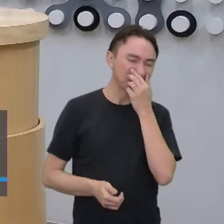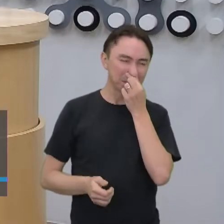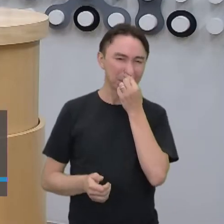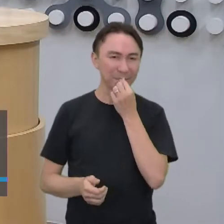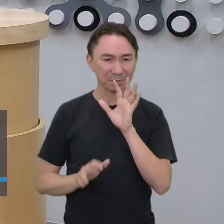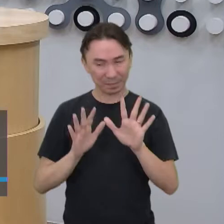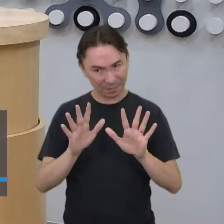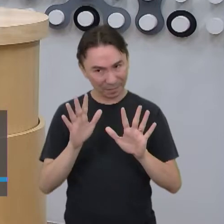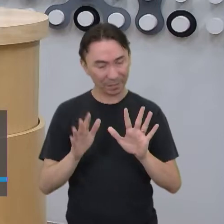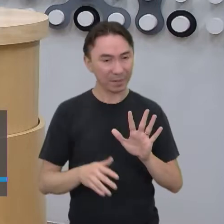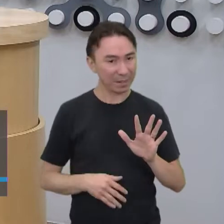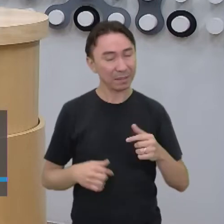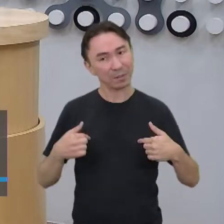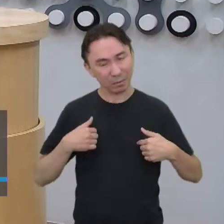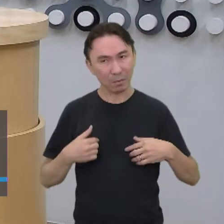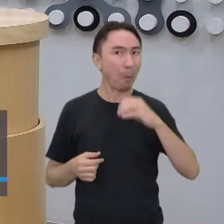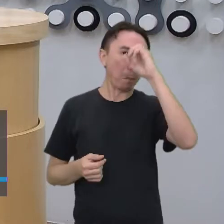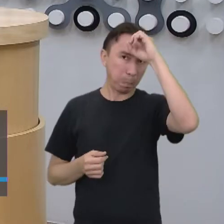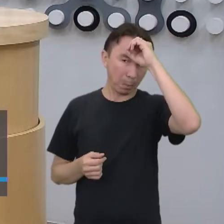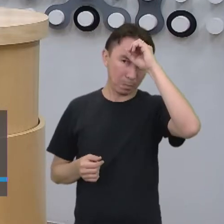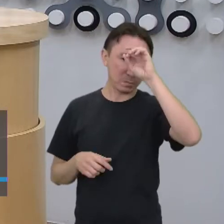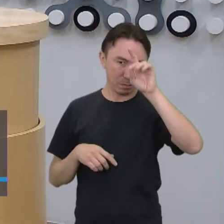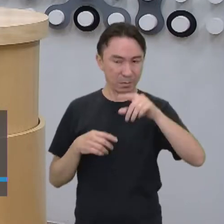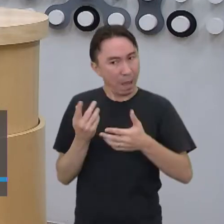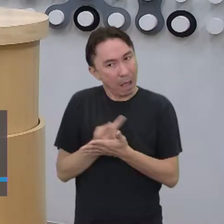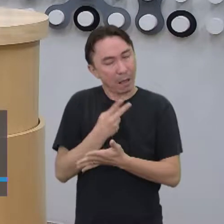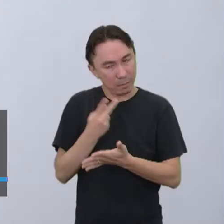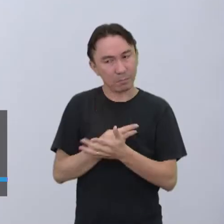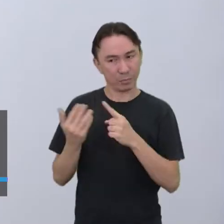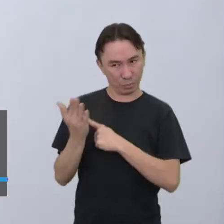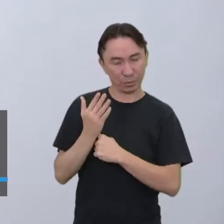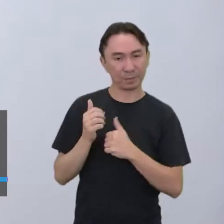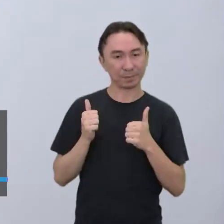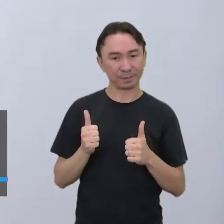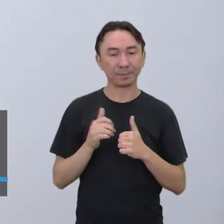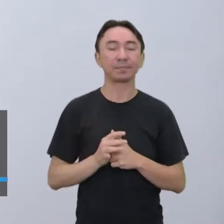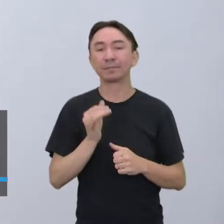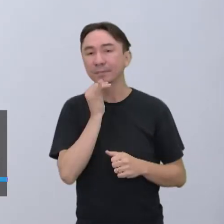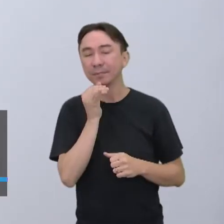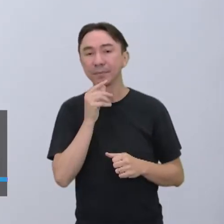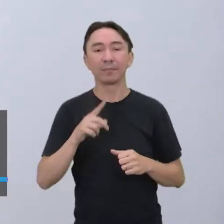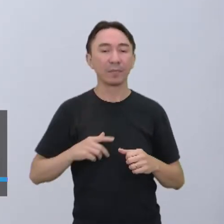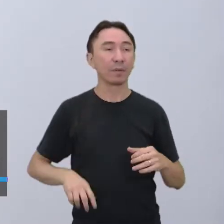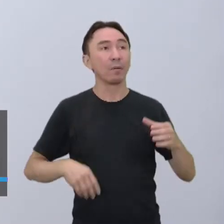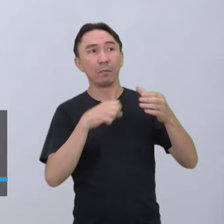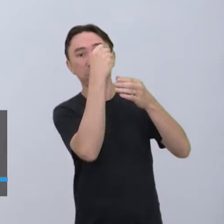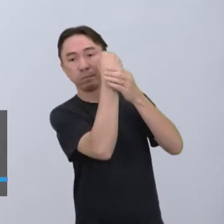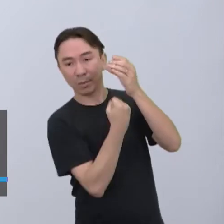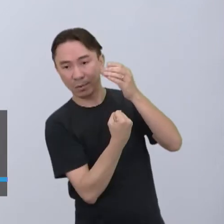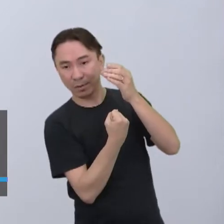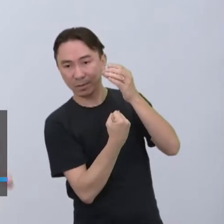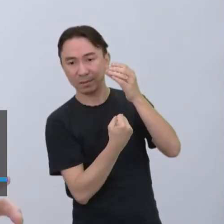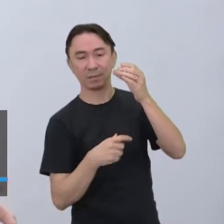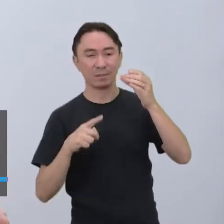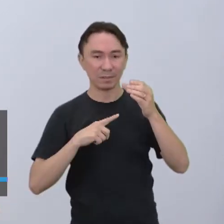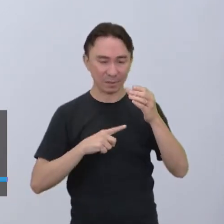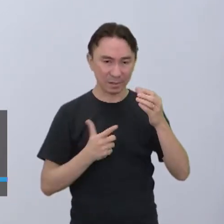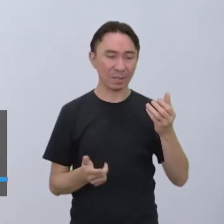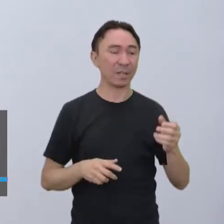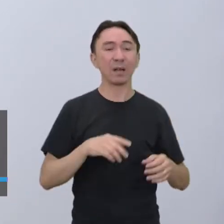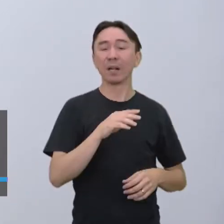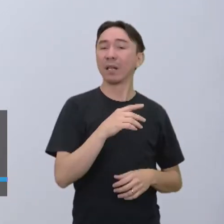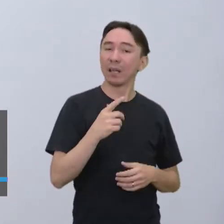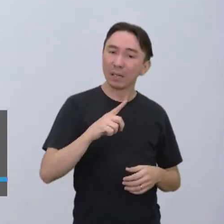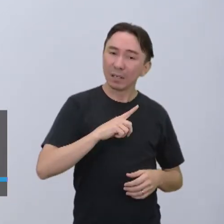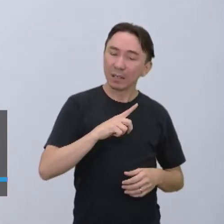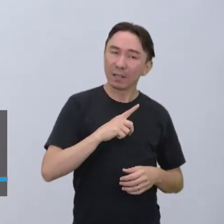me corrija, porque assim, eu sou leigo no assunto, tá? Quando eu vejo o basquete, por exemplo, o basquete masculino é um esporte, o basquete feminino é outro esporte. Eu gosto